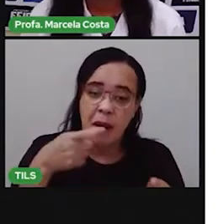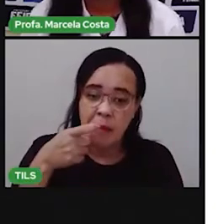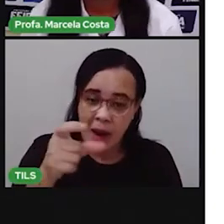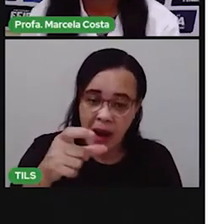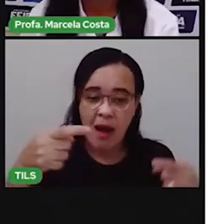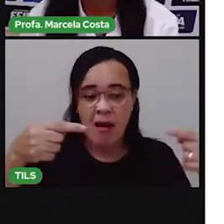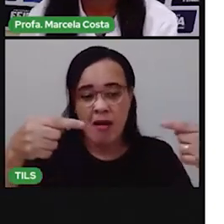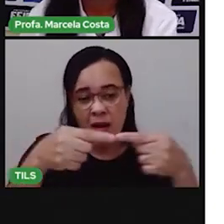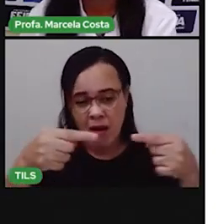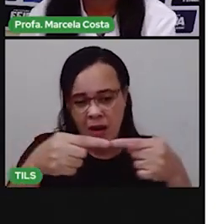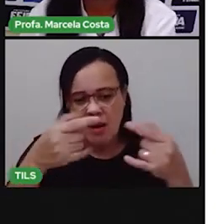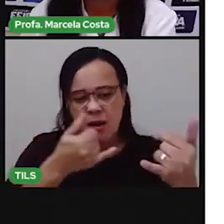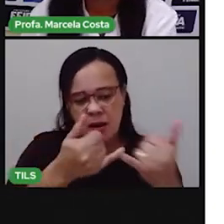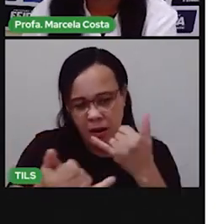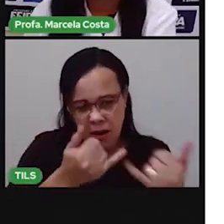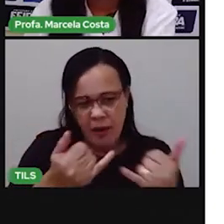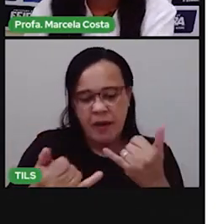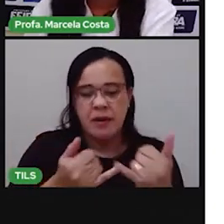ela.